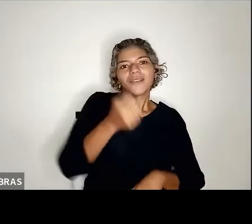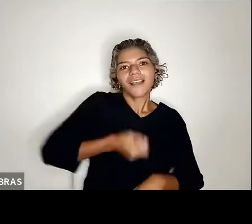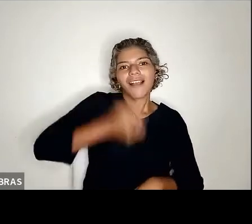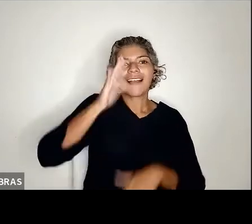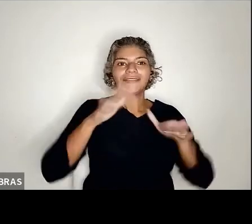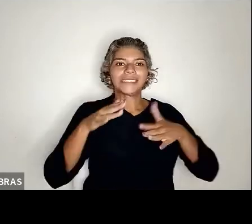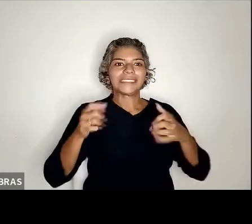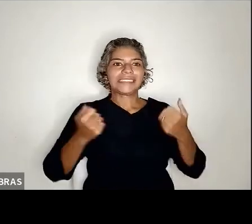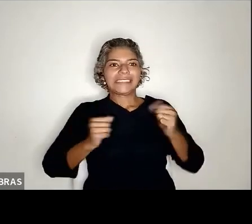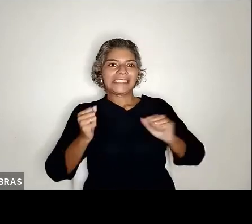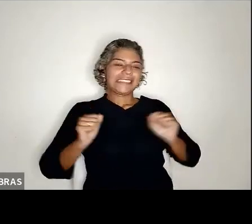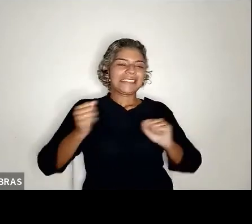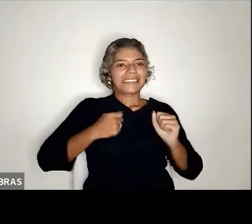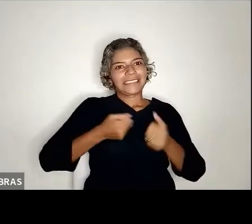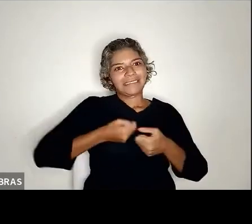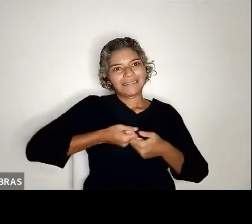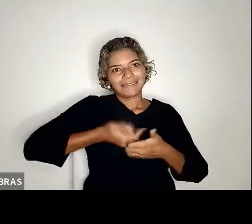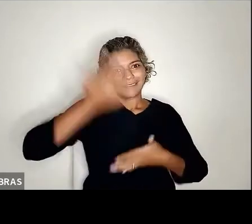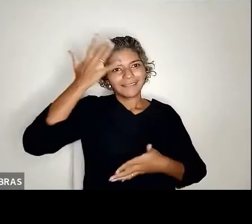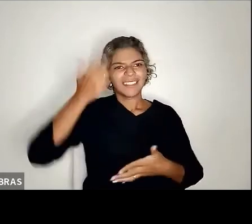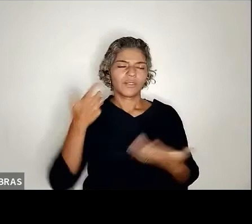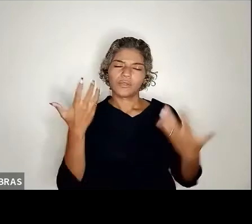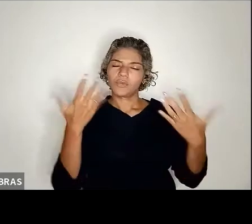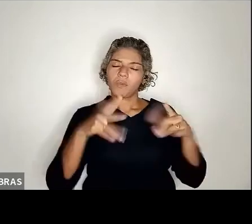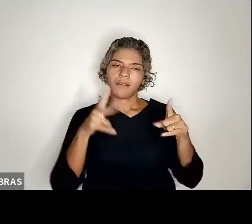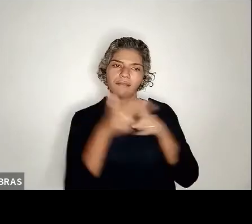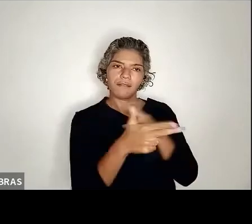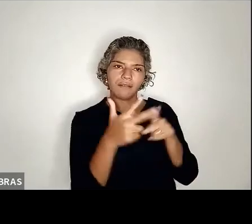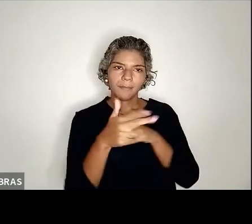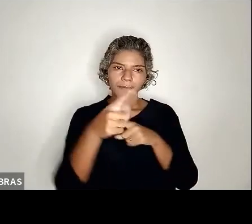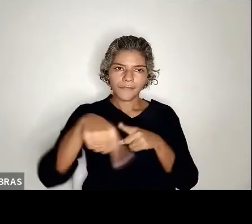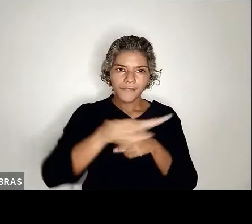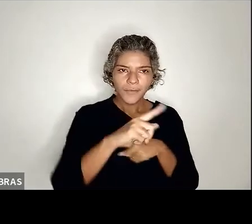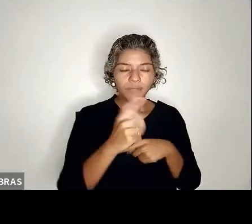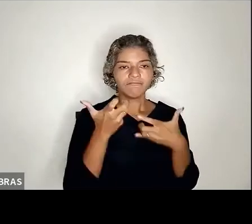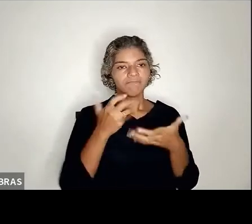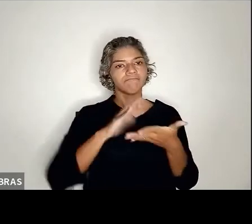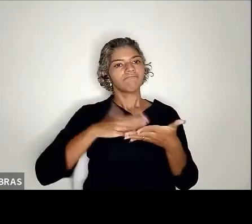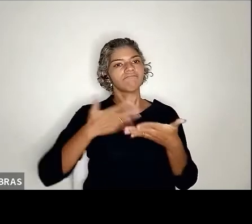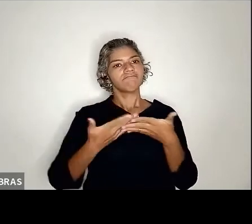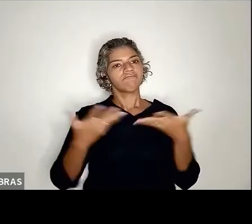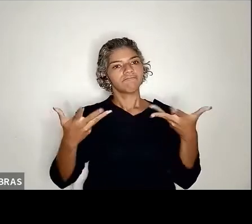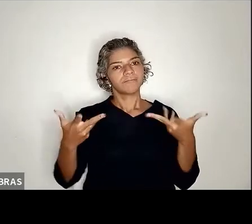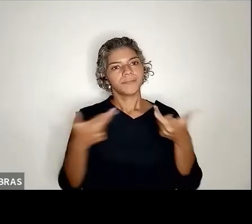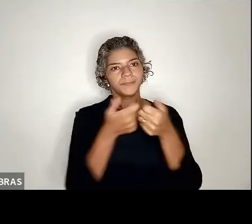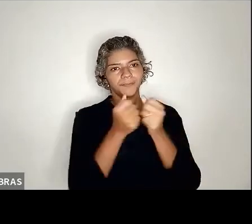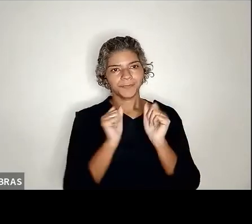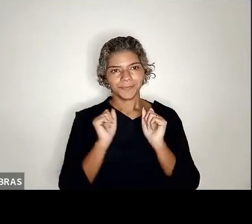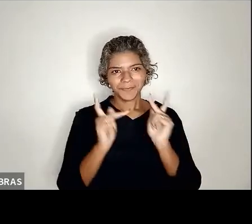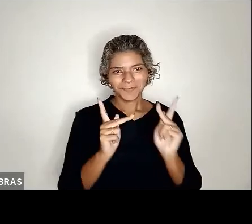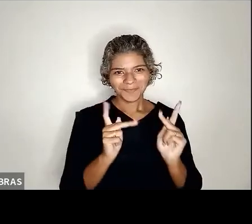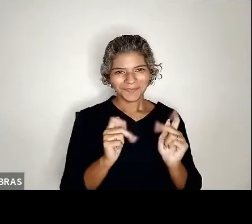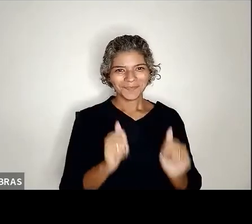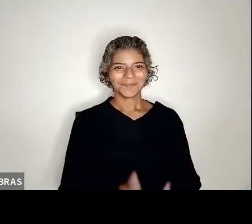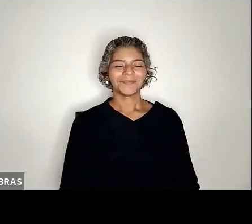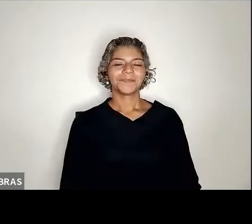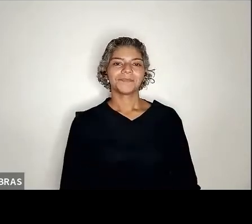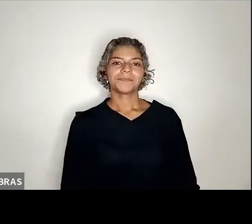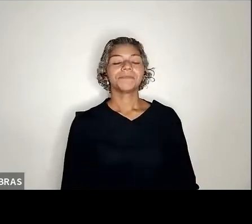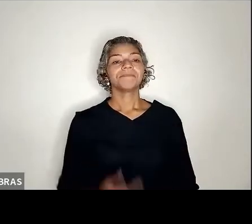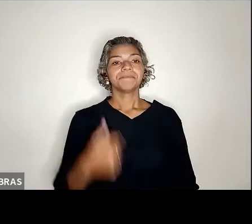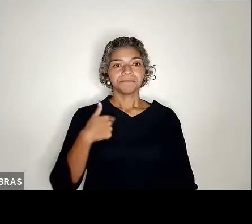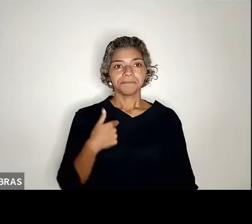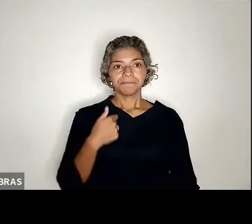vai acelerando. Eu não quero, de forma alguma, comprometer aí a tradução que vocês estão fazendo. Eu, gente, preparei